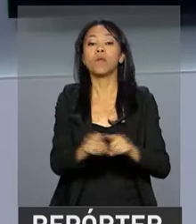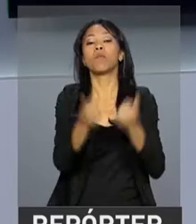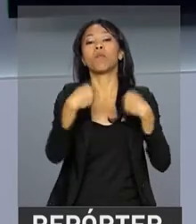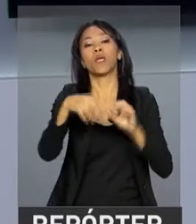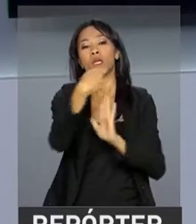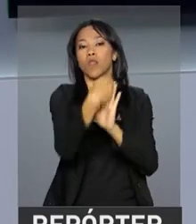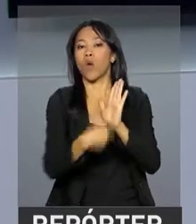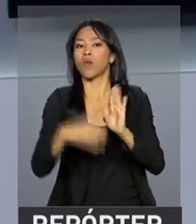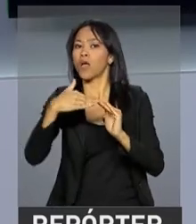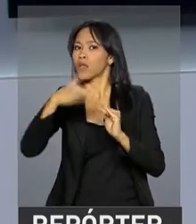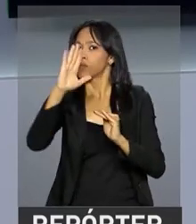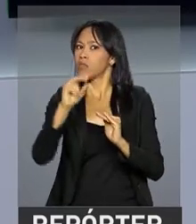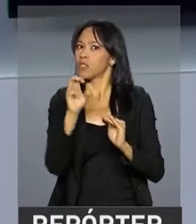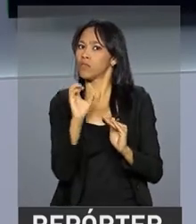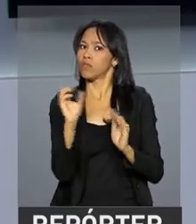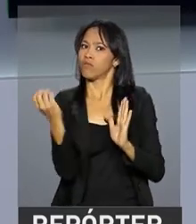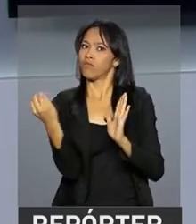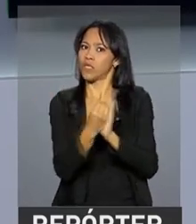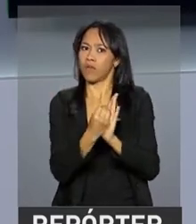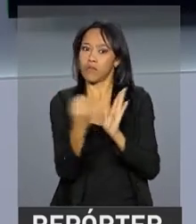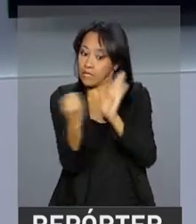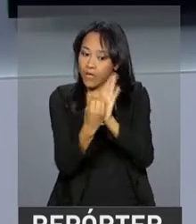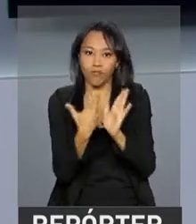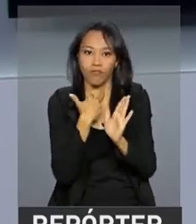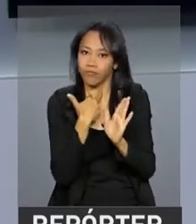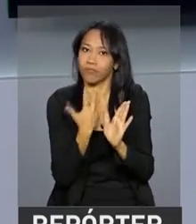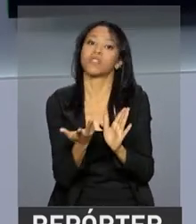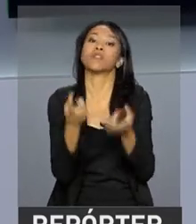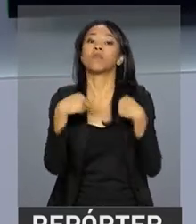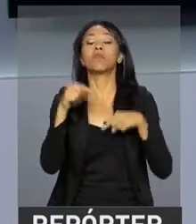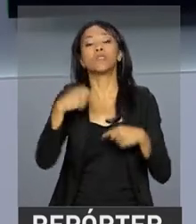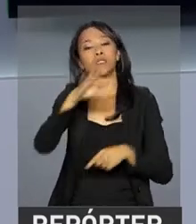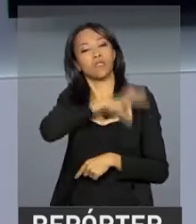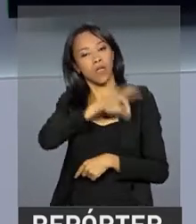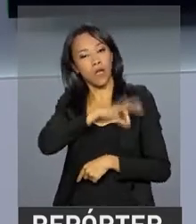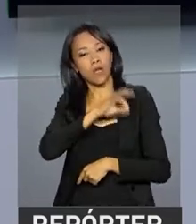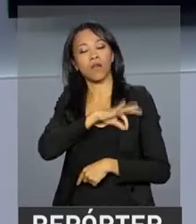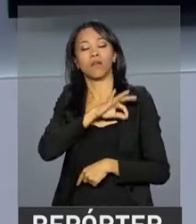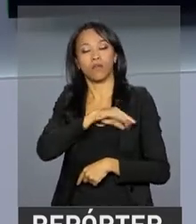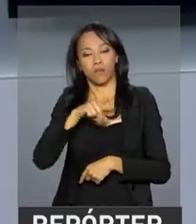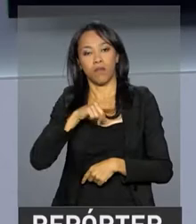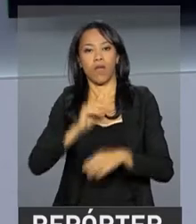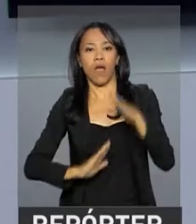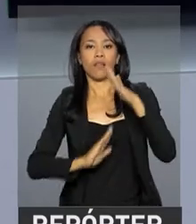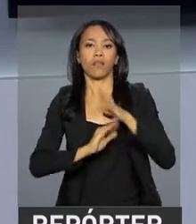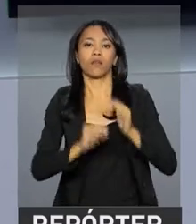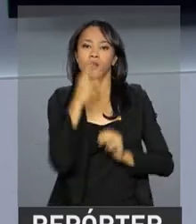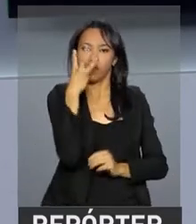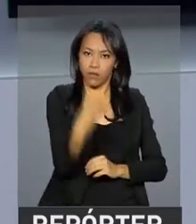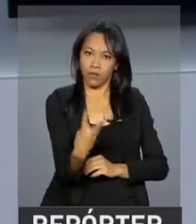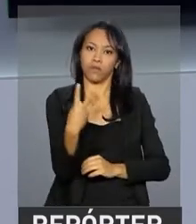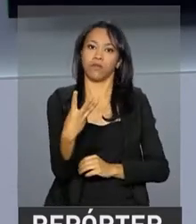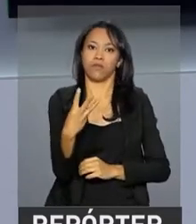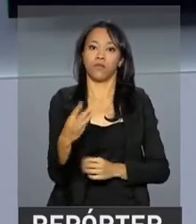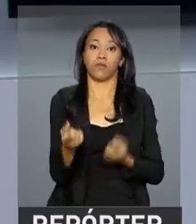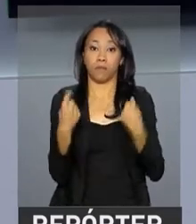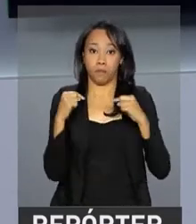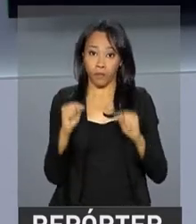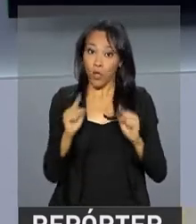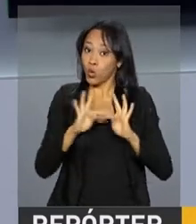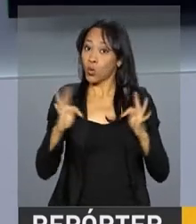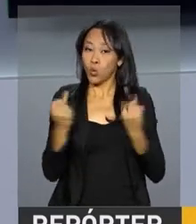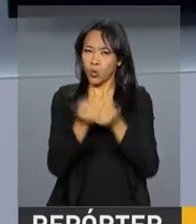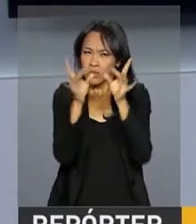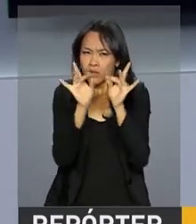superior a 0 o candidato também precisa ter renda familiar mensal bruta per capta de até três salários mínimos